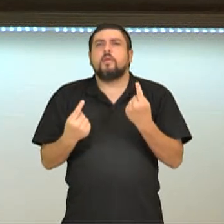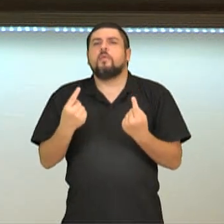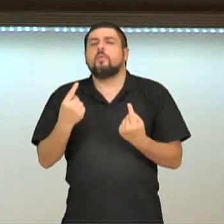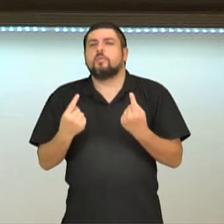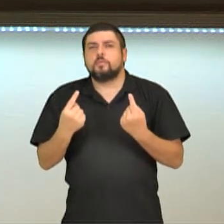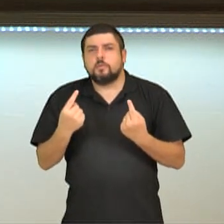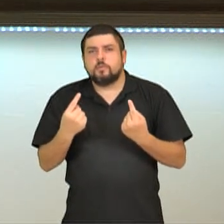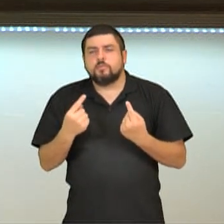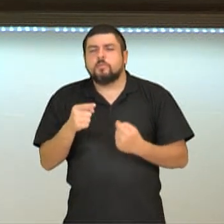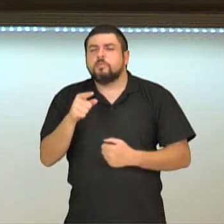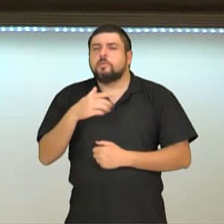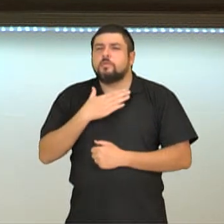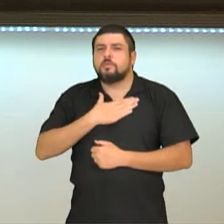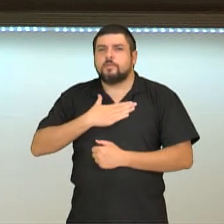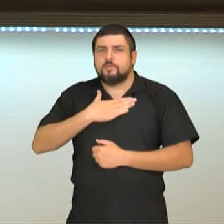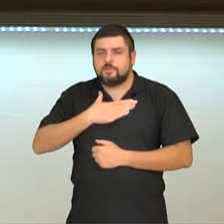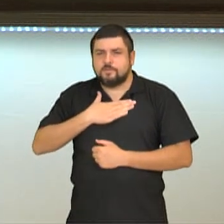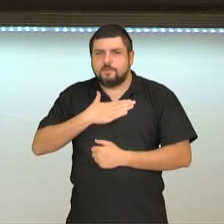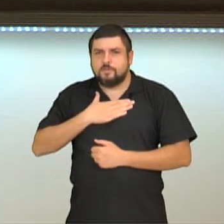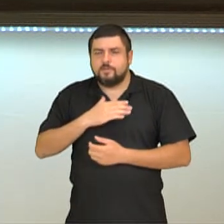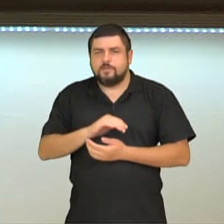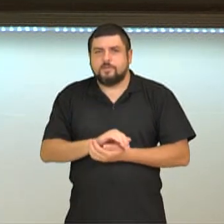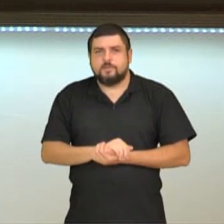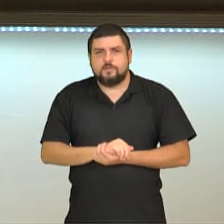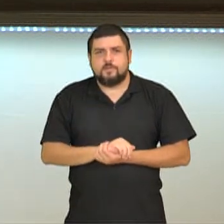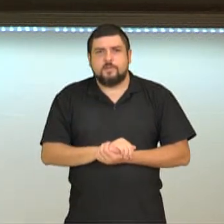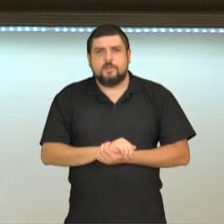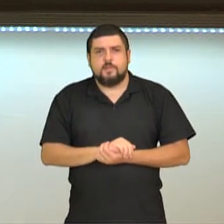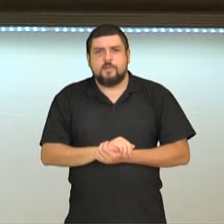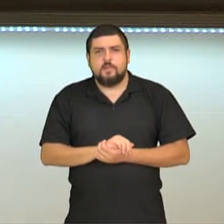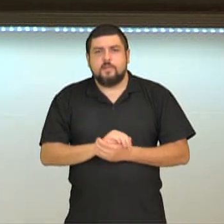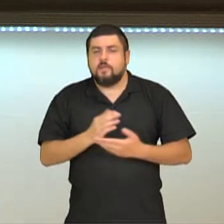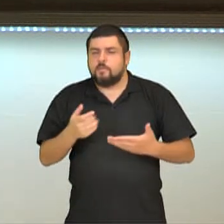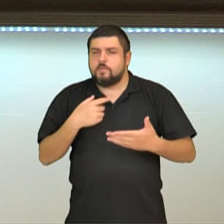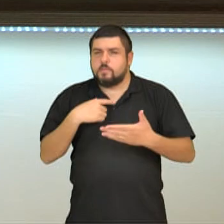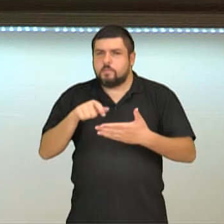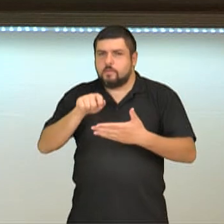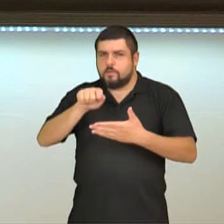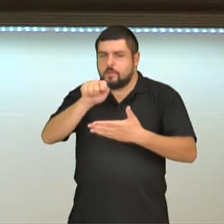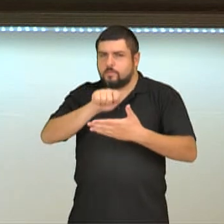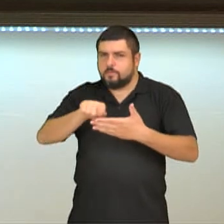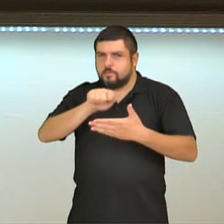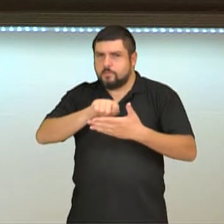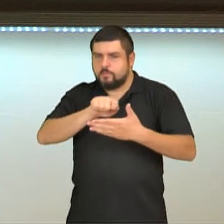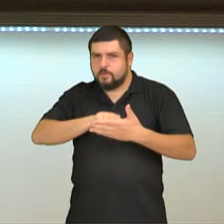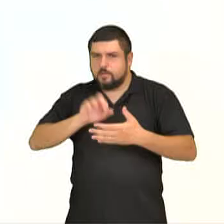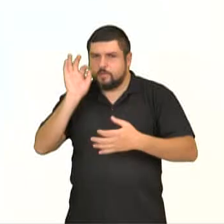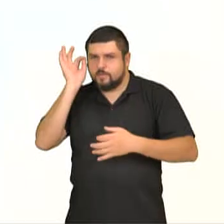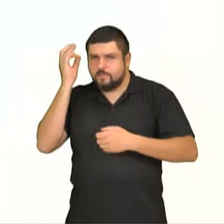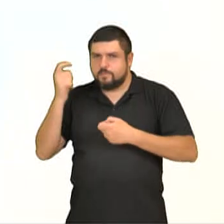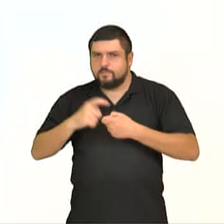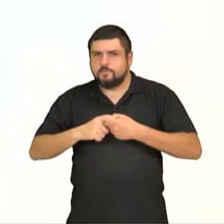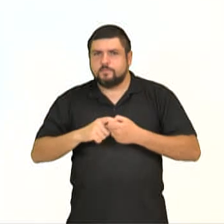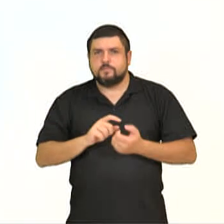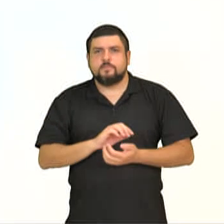dentro dessas características, qual você escolhe? Qual que você faria ou que você faz? Logo